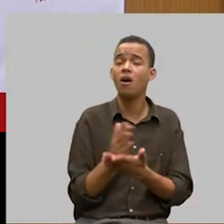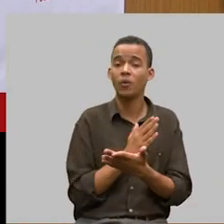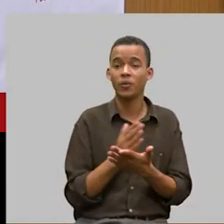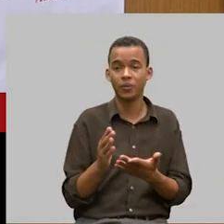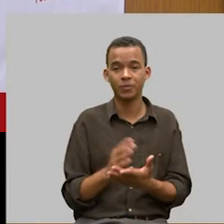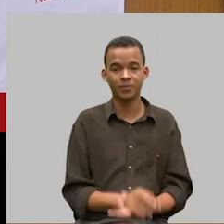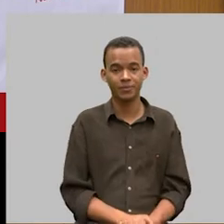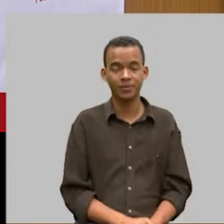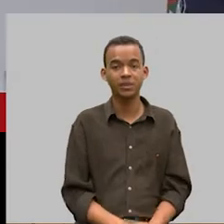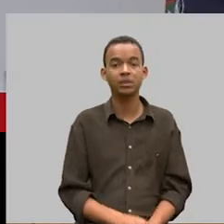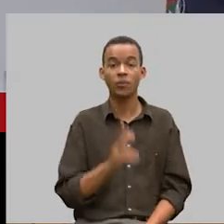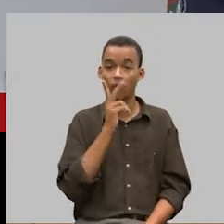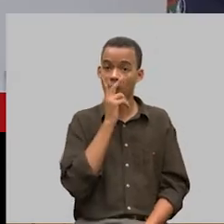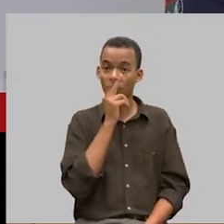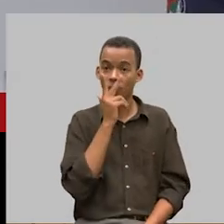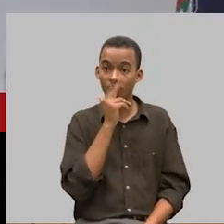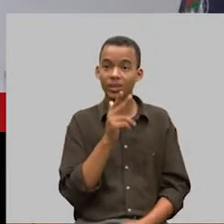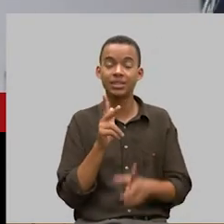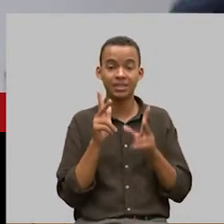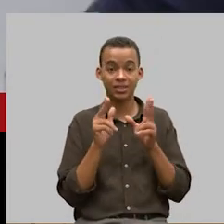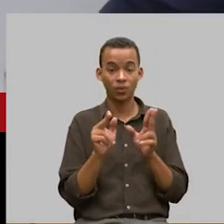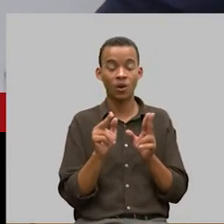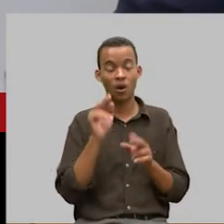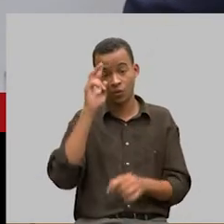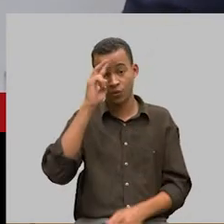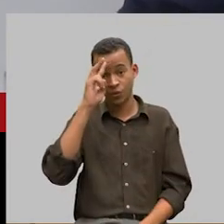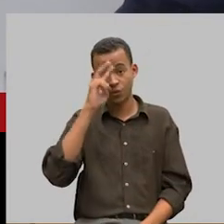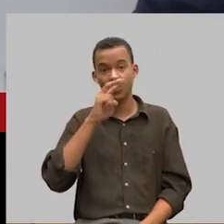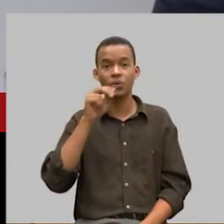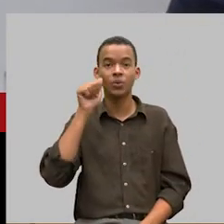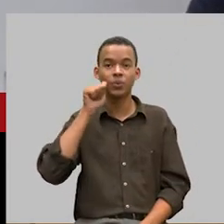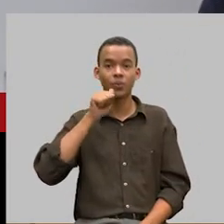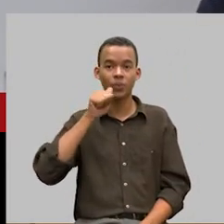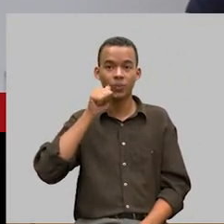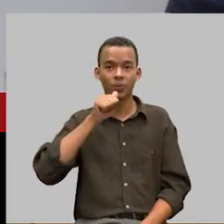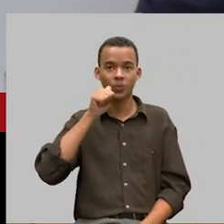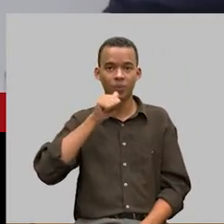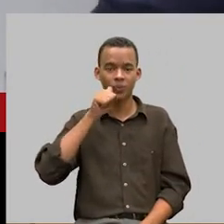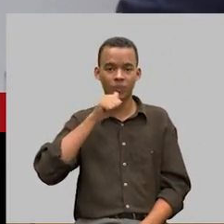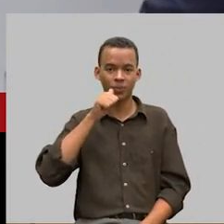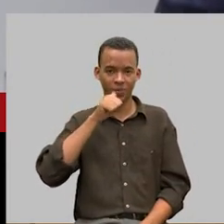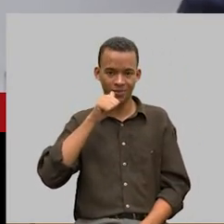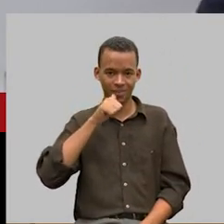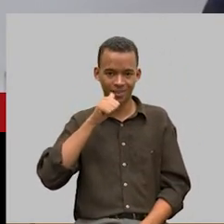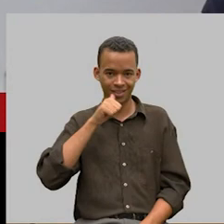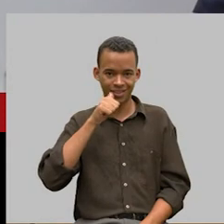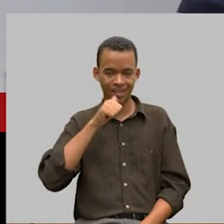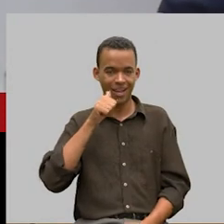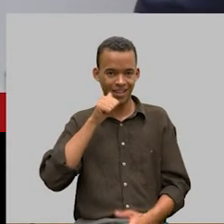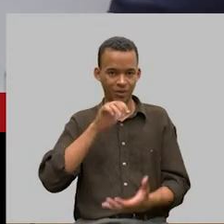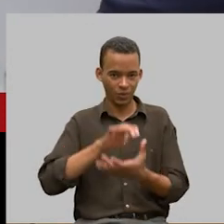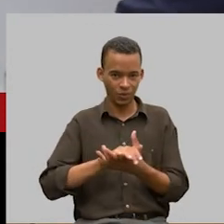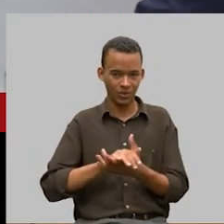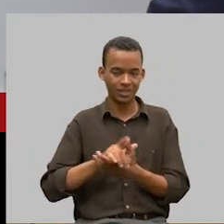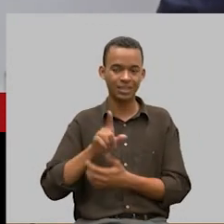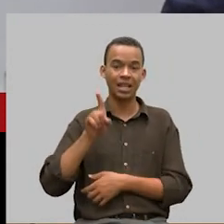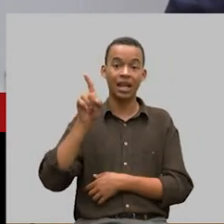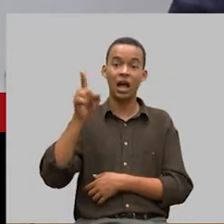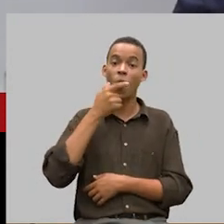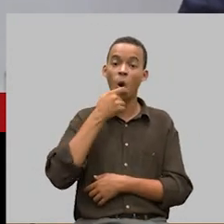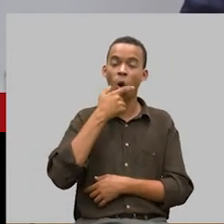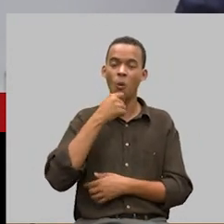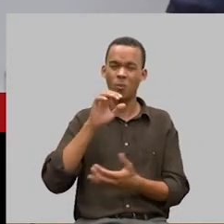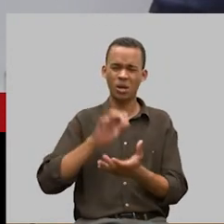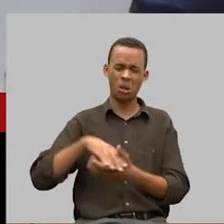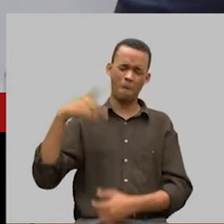infelizmente são espancadas cotidianamente mas que aí dizem pra gente assim ah mas ele nunca deixou faltar comida